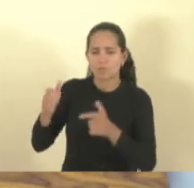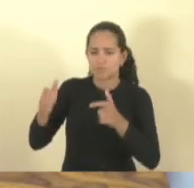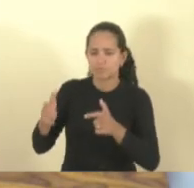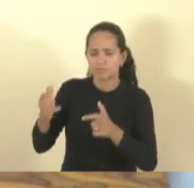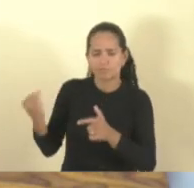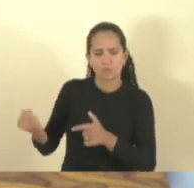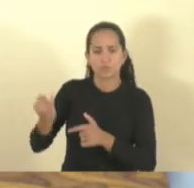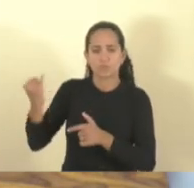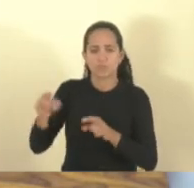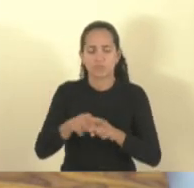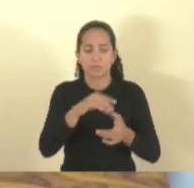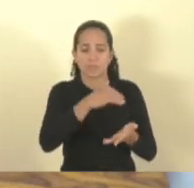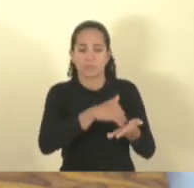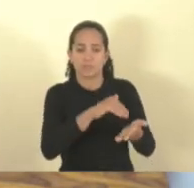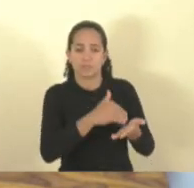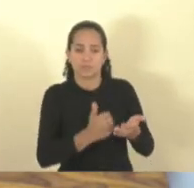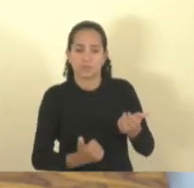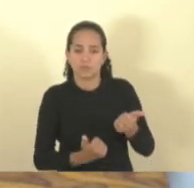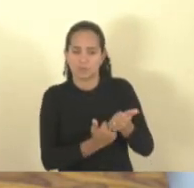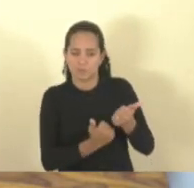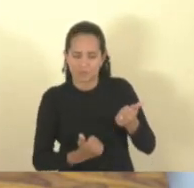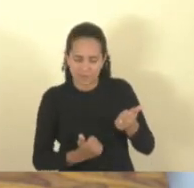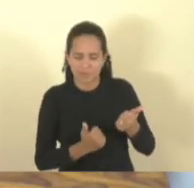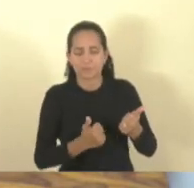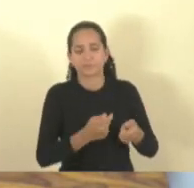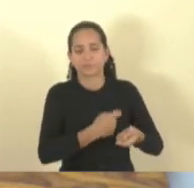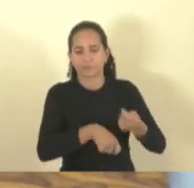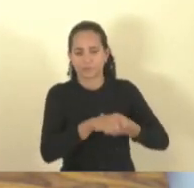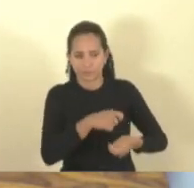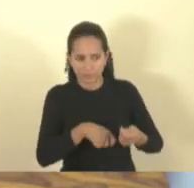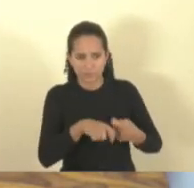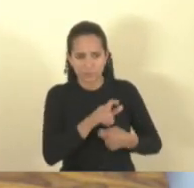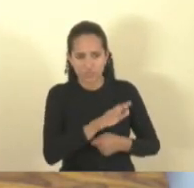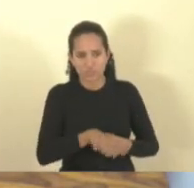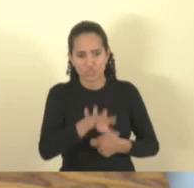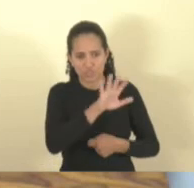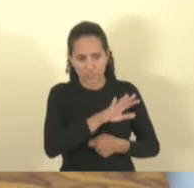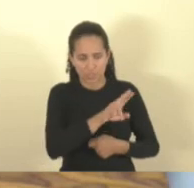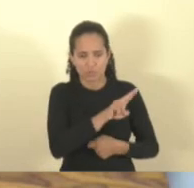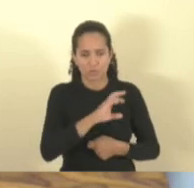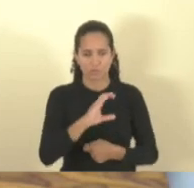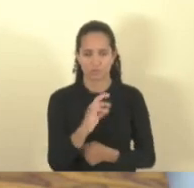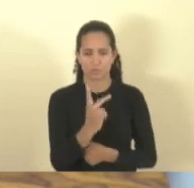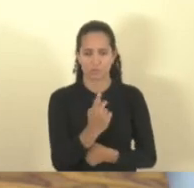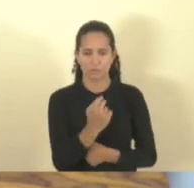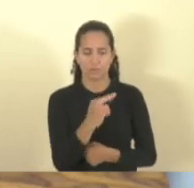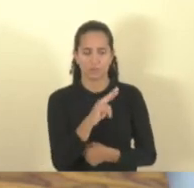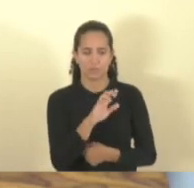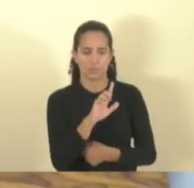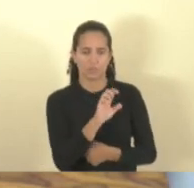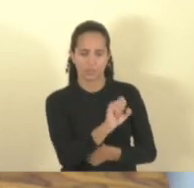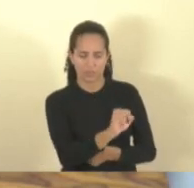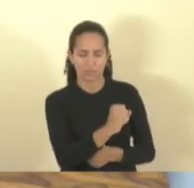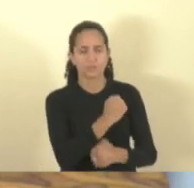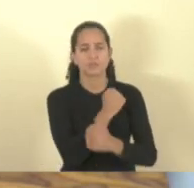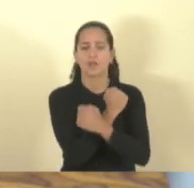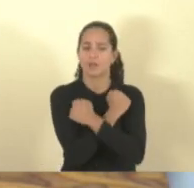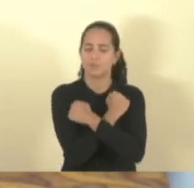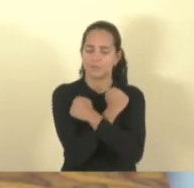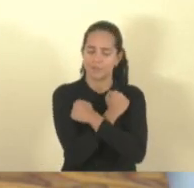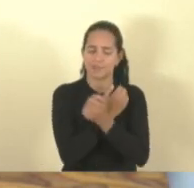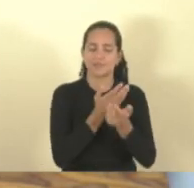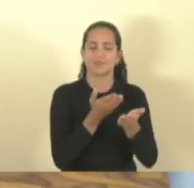O subsecretário de administração geral da CGE, o Charles. Dá meu abraço,